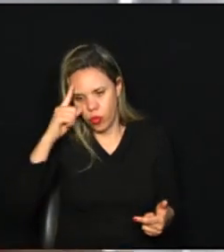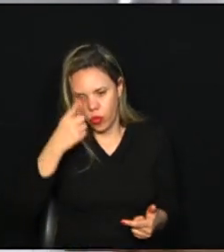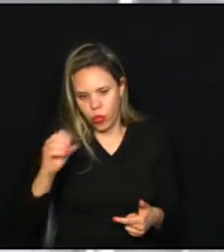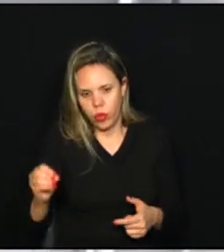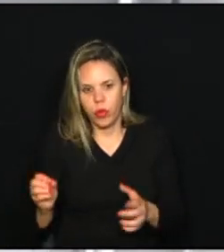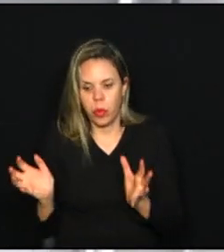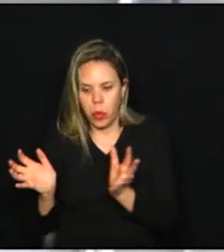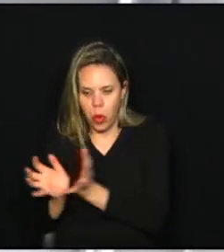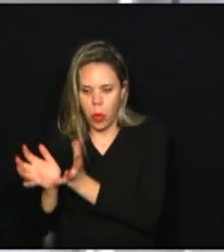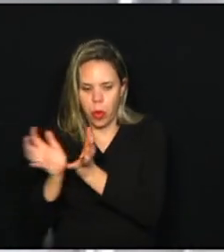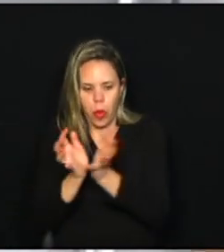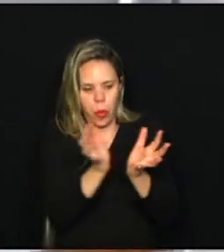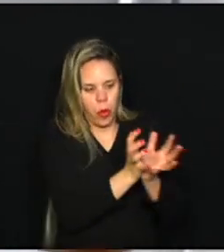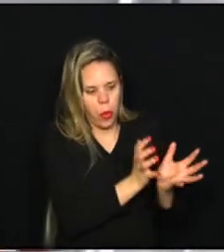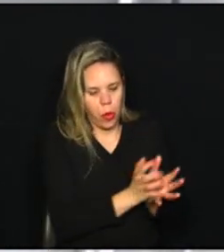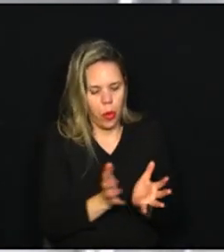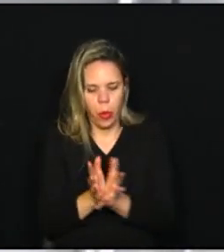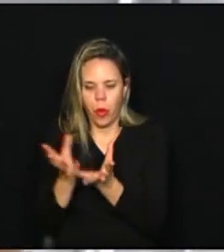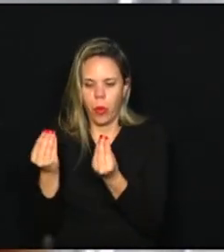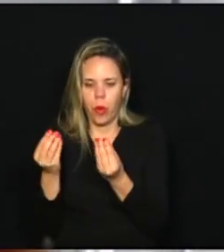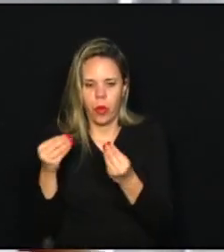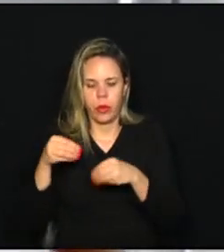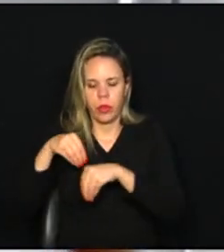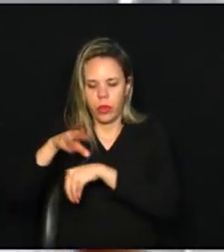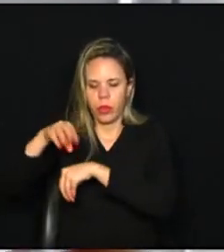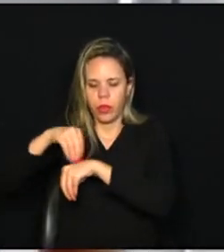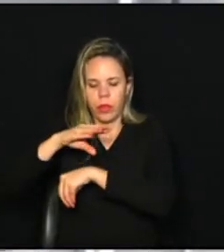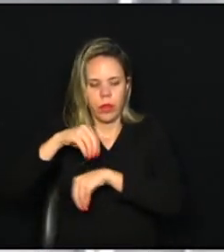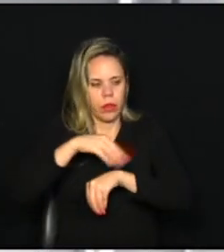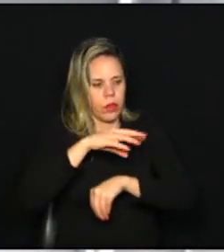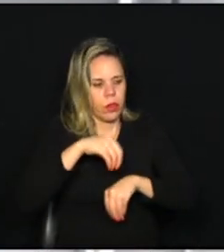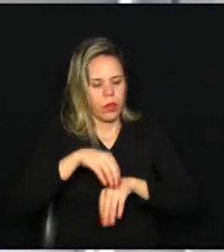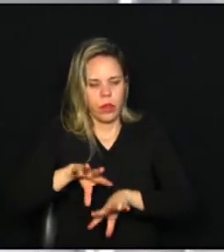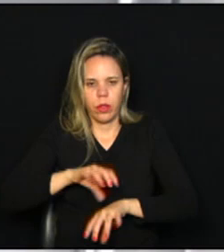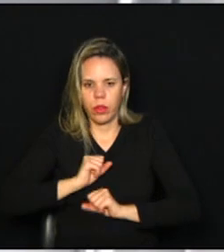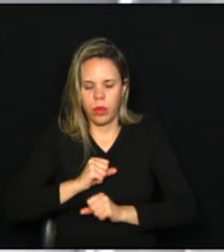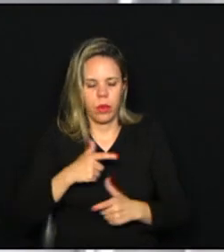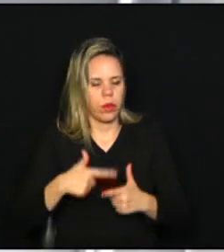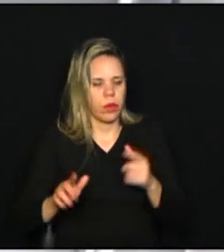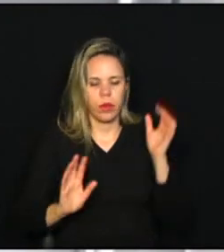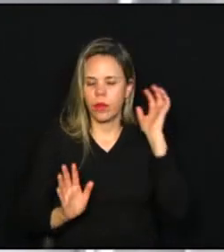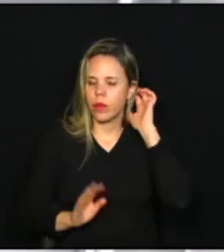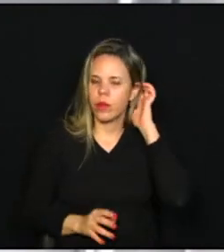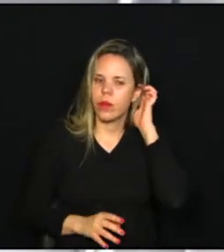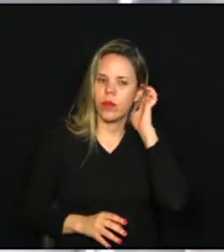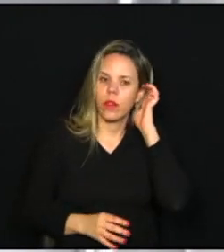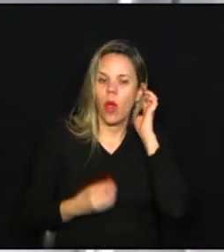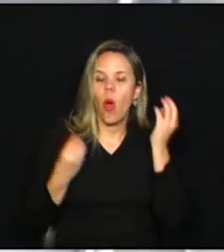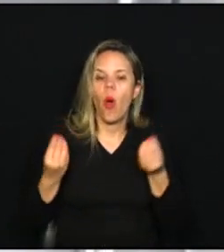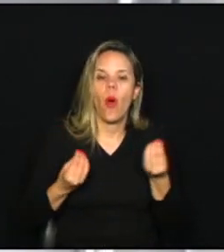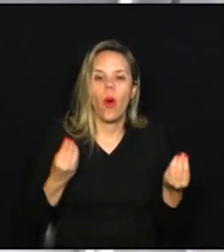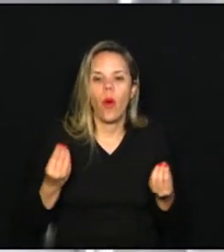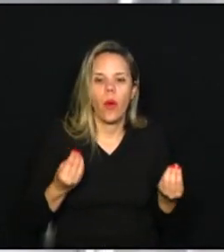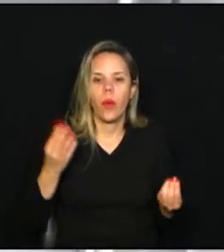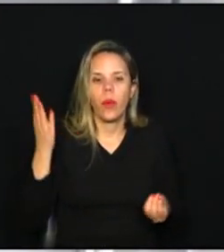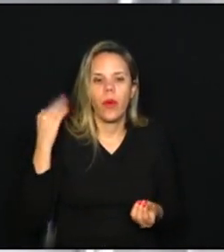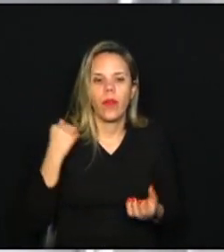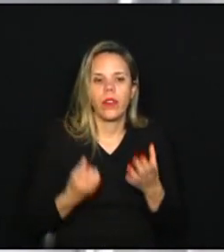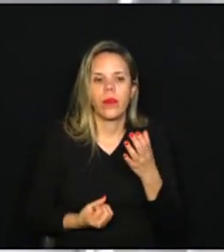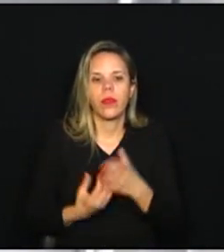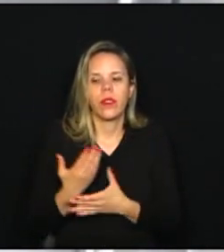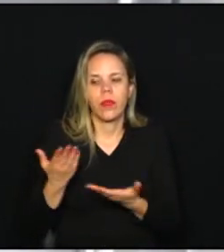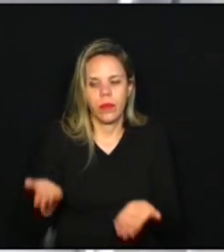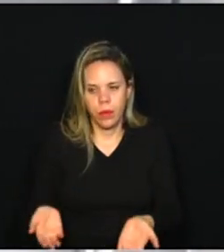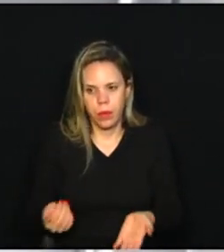monte de transmissão que a gente não vai ter nenhum jeito da gente saber o que está acontecendo